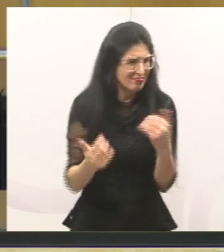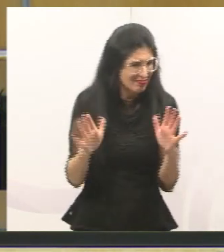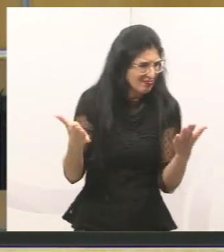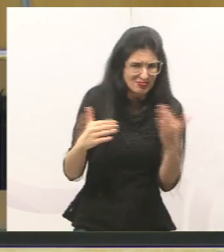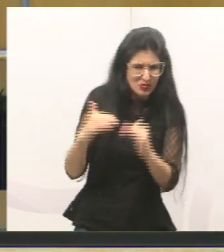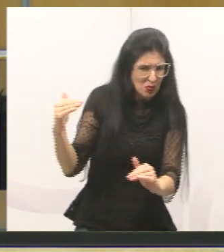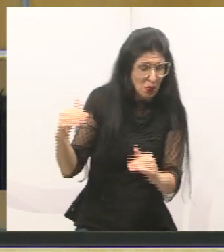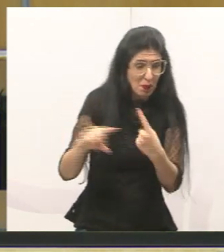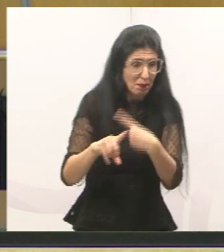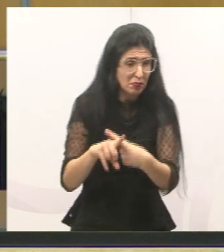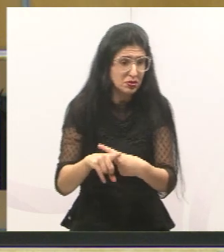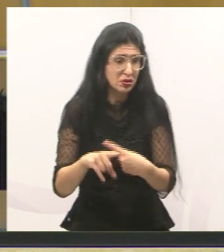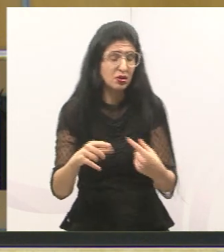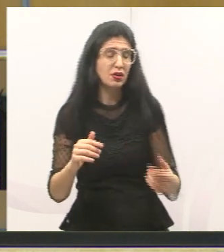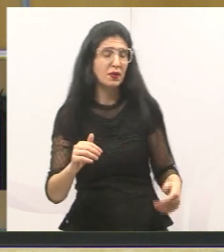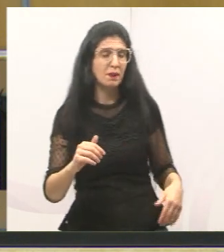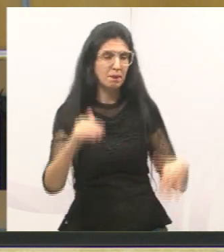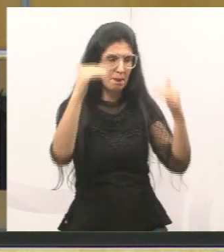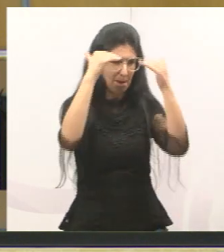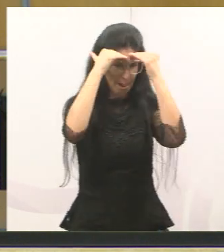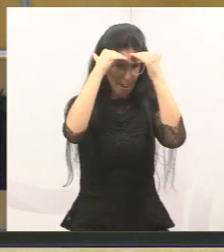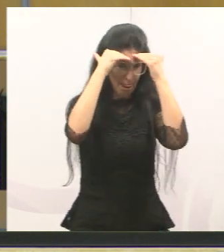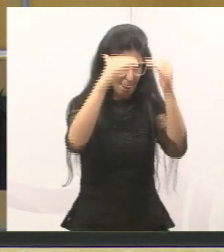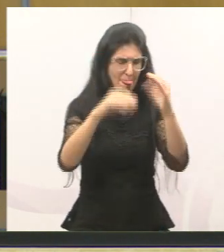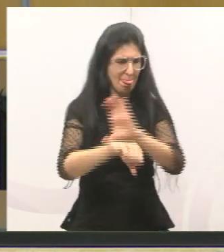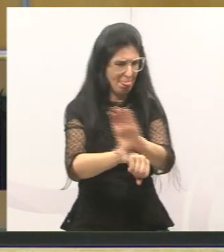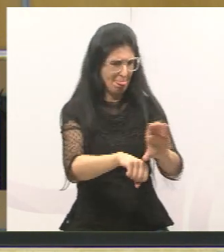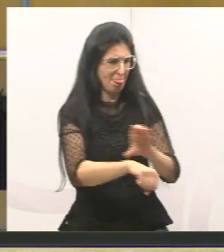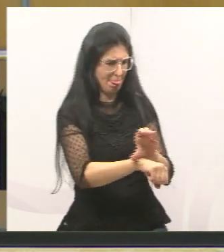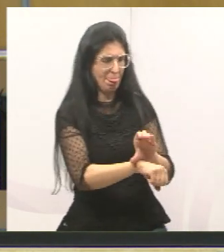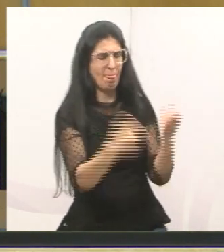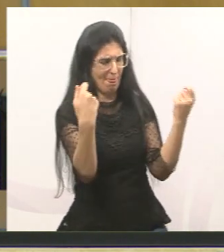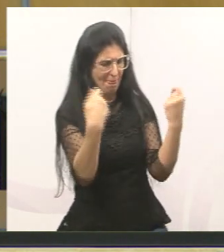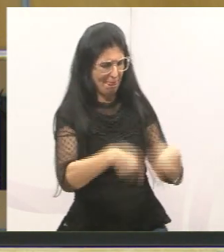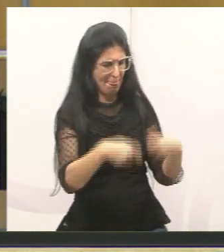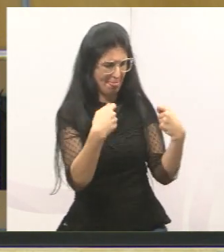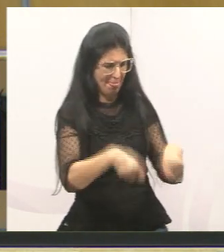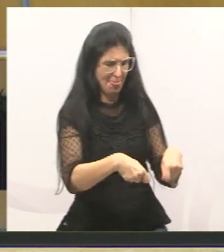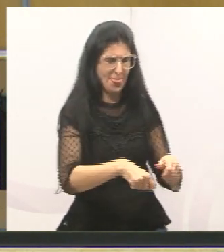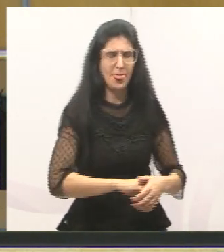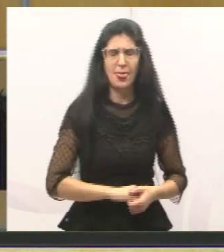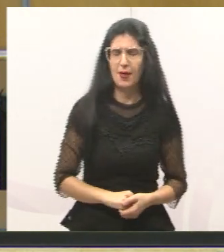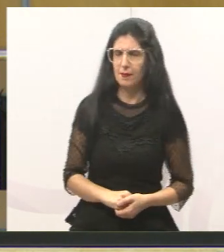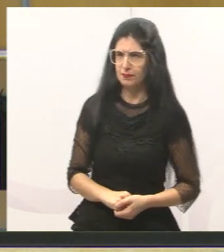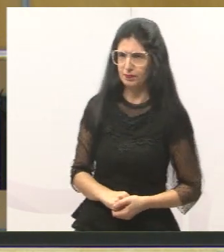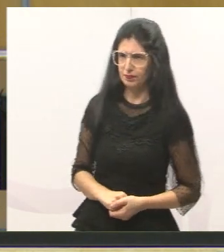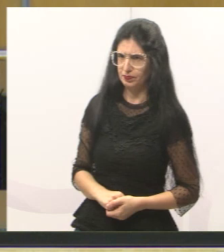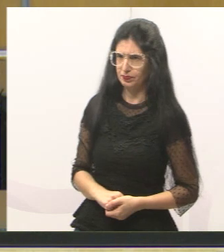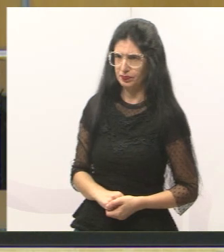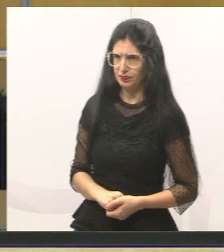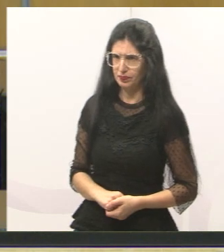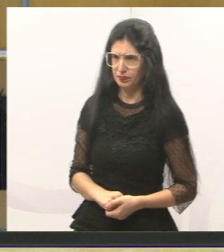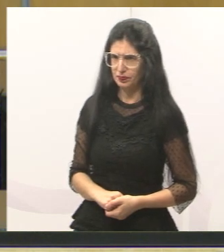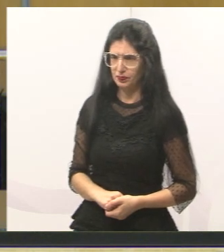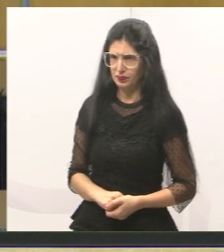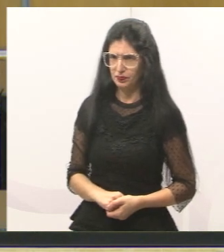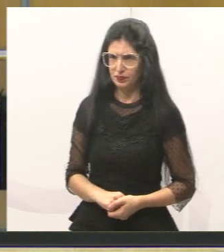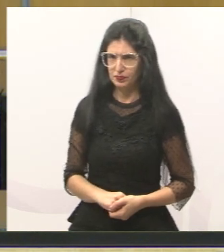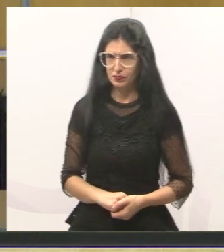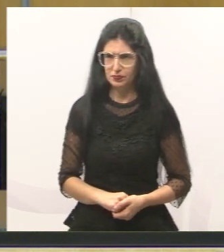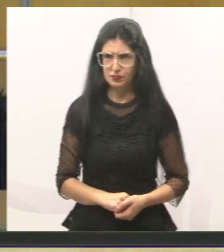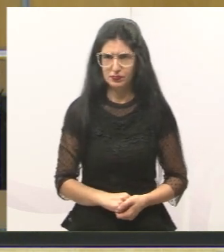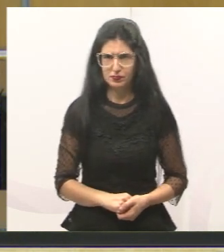tribunais pátrios. Peroração essa que, levada a cabo, fere de morte